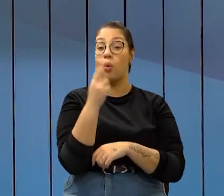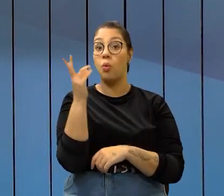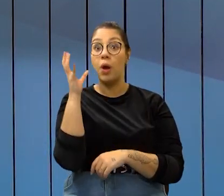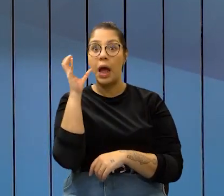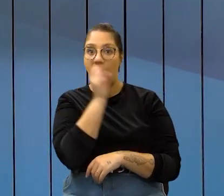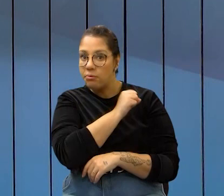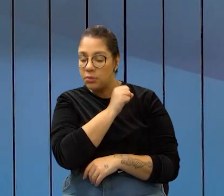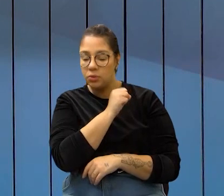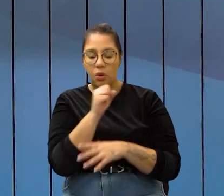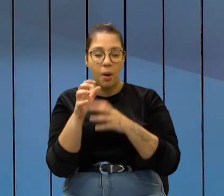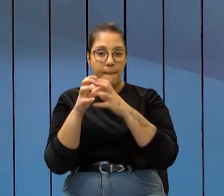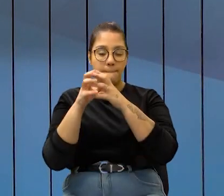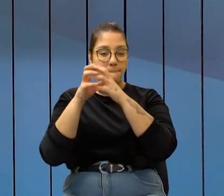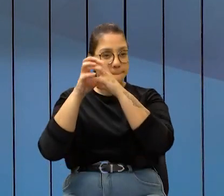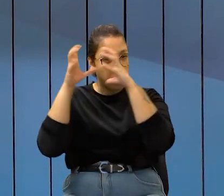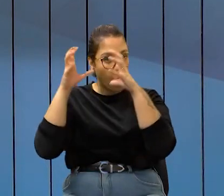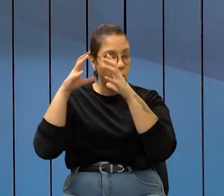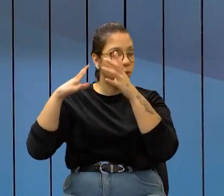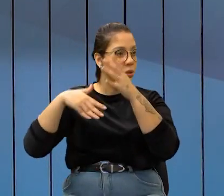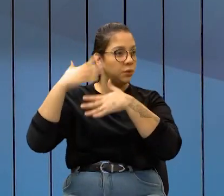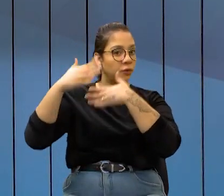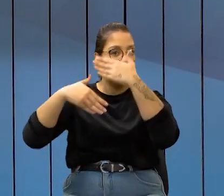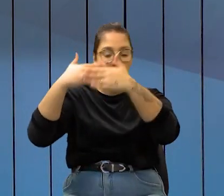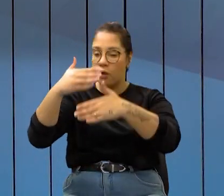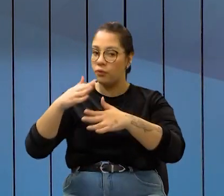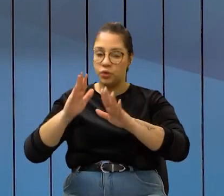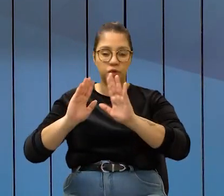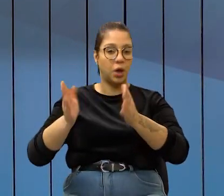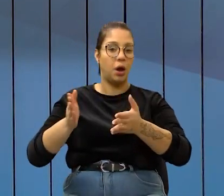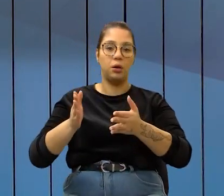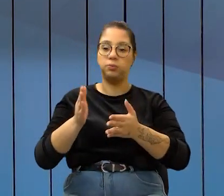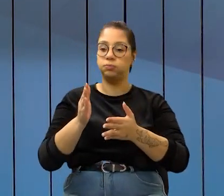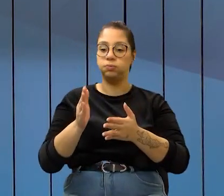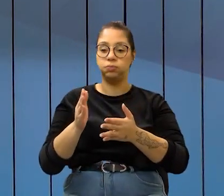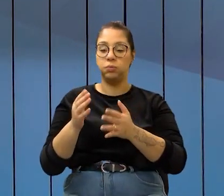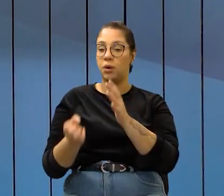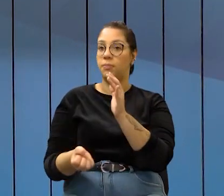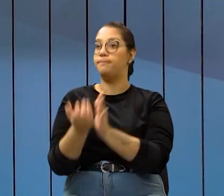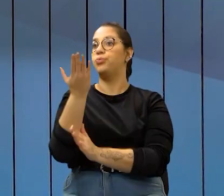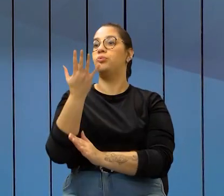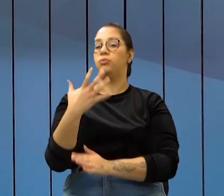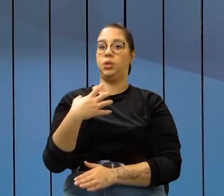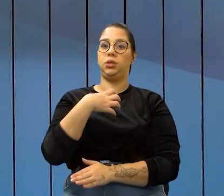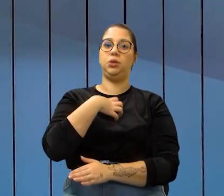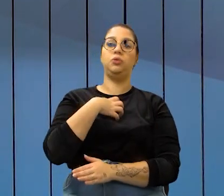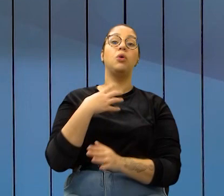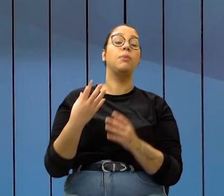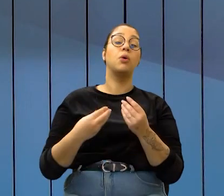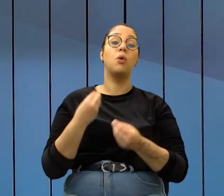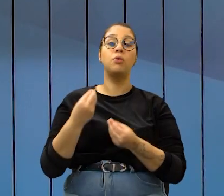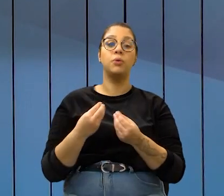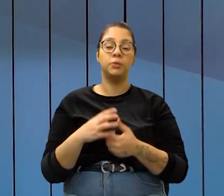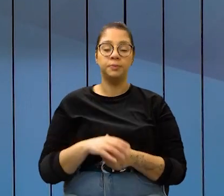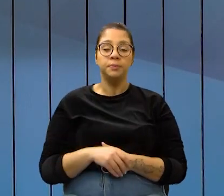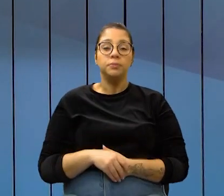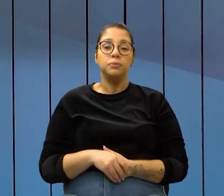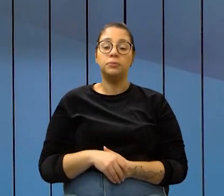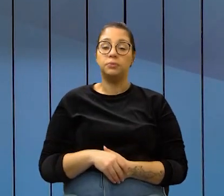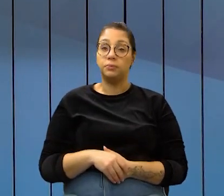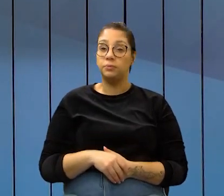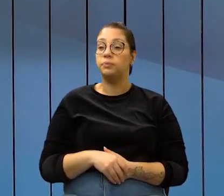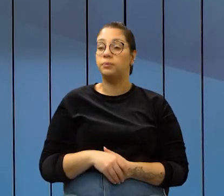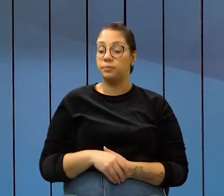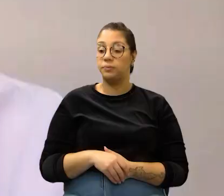ou é algo rápido que desenvolve e já vem aqueles sintomas?